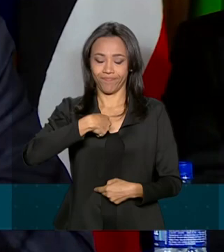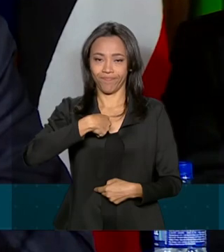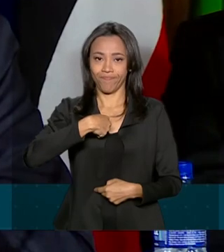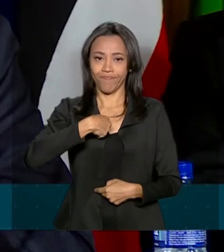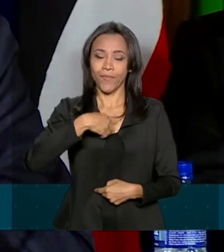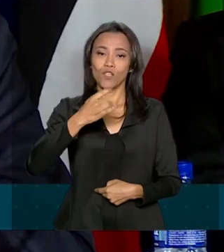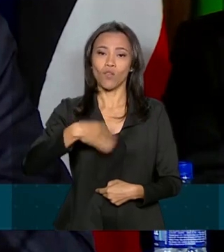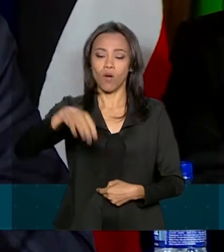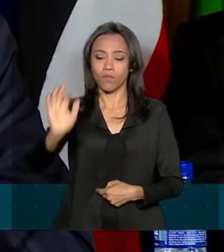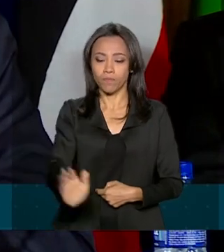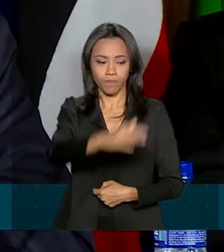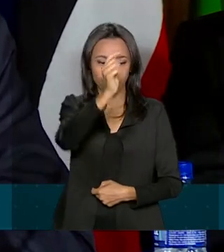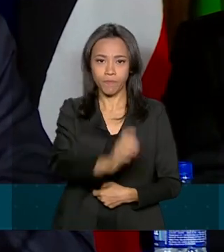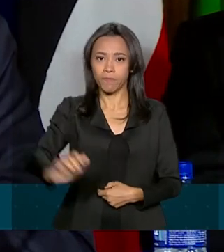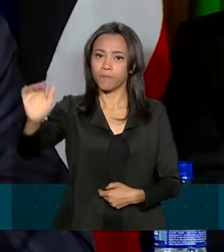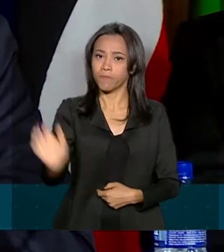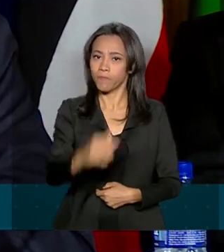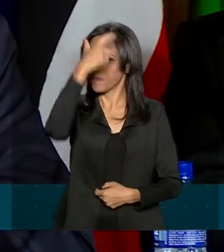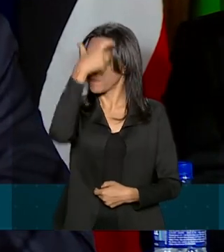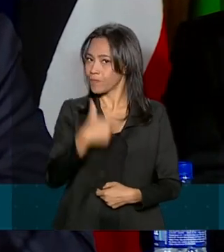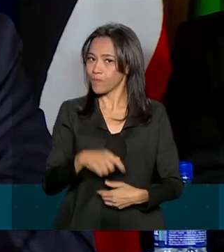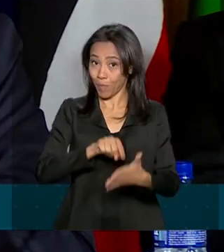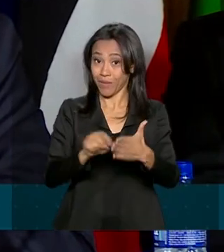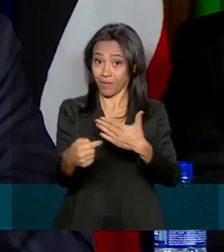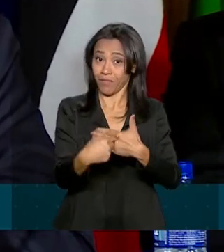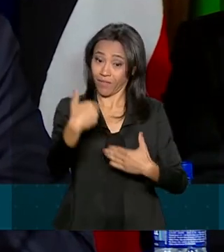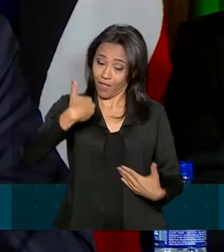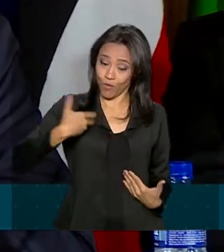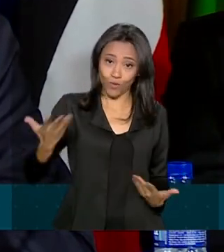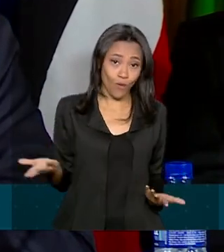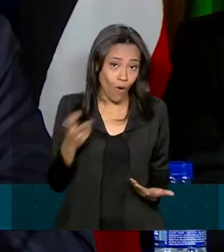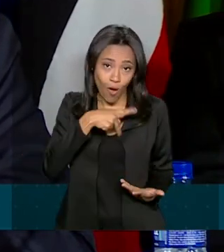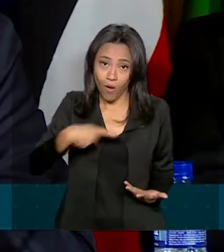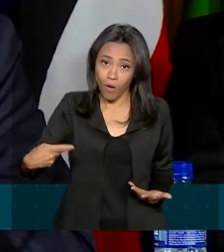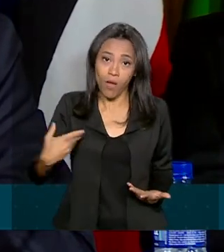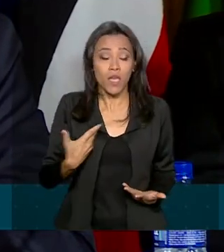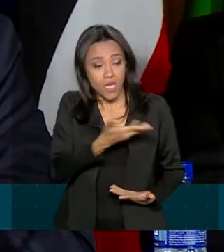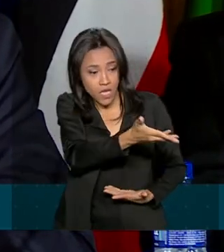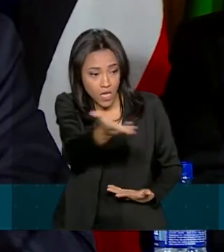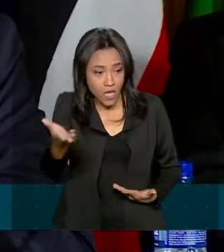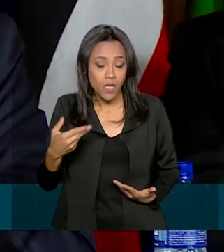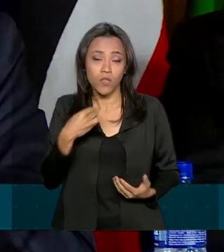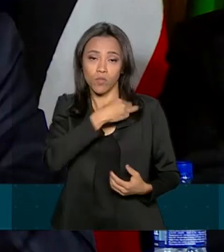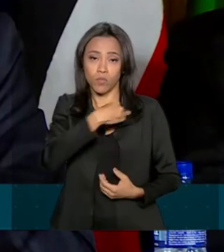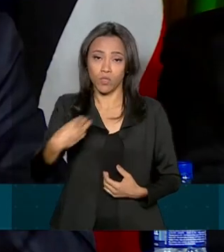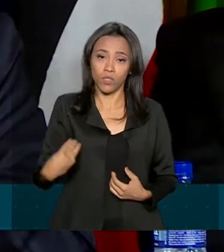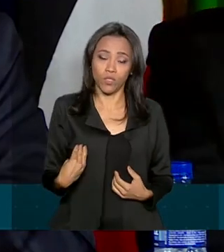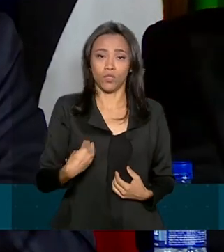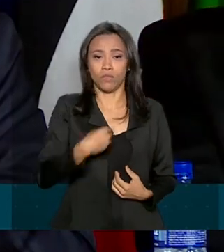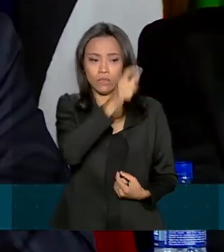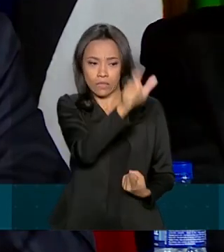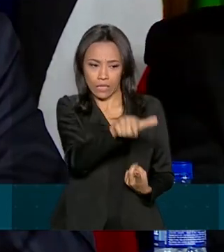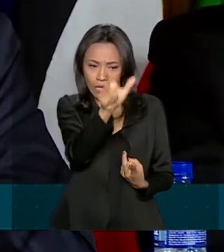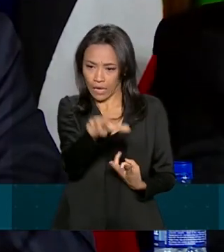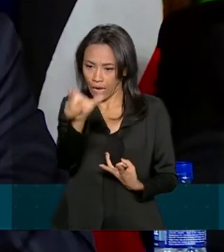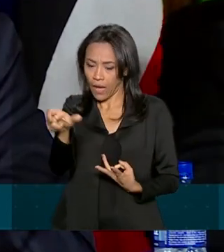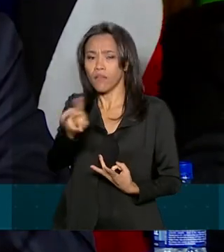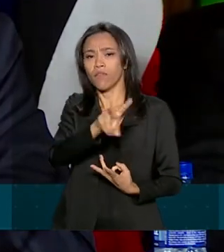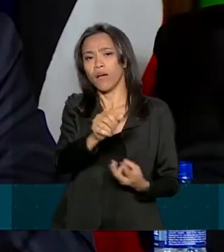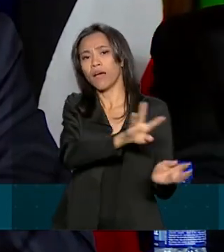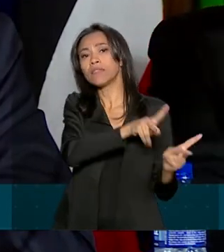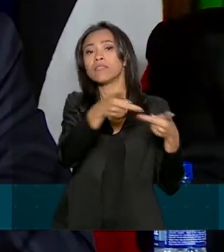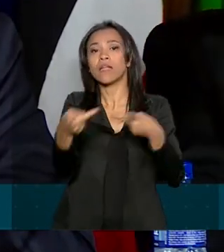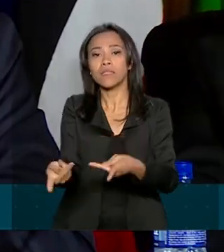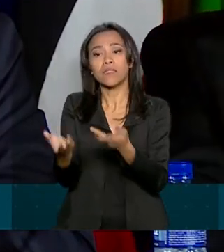o maestro de uma orquestra. E com esses nossos ministros, eles trarão aos senhores,